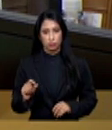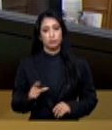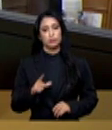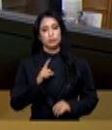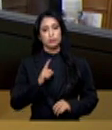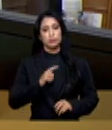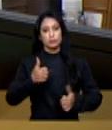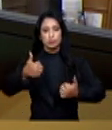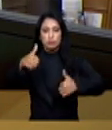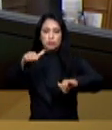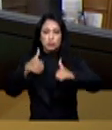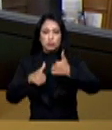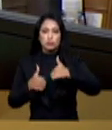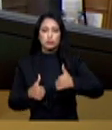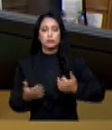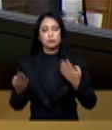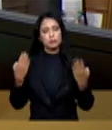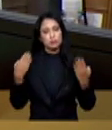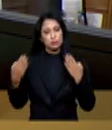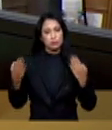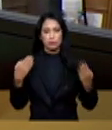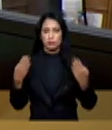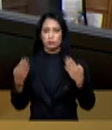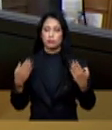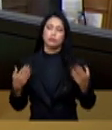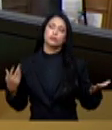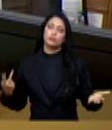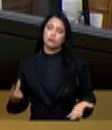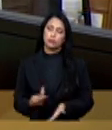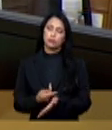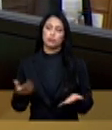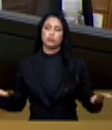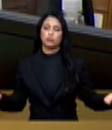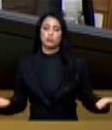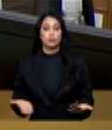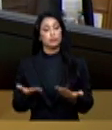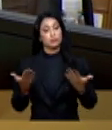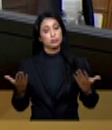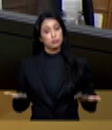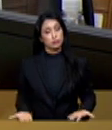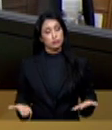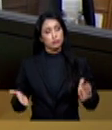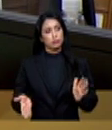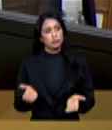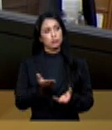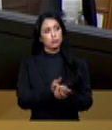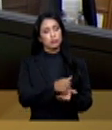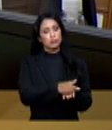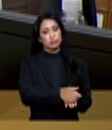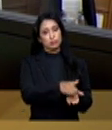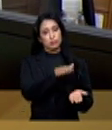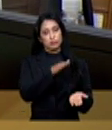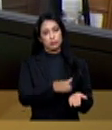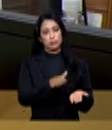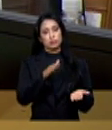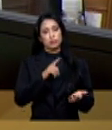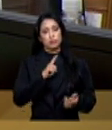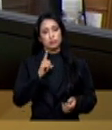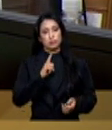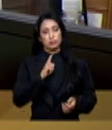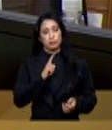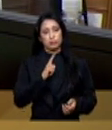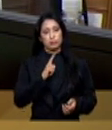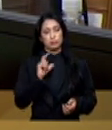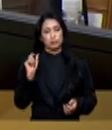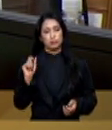fins de analogia com a situação presente nos autos destas ações